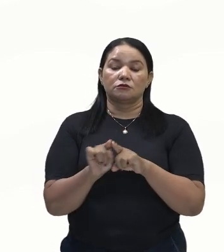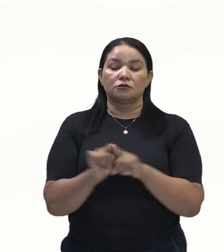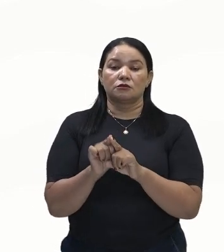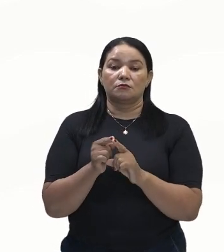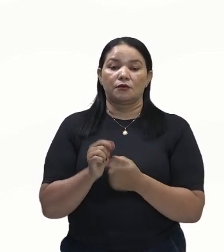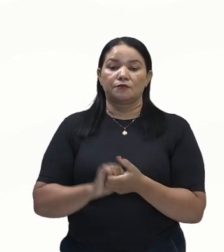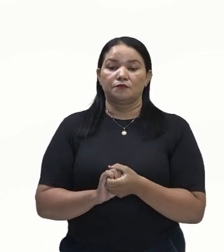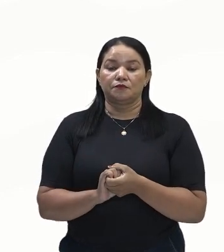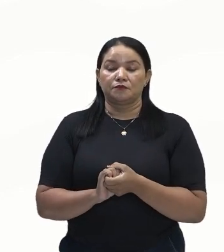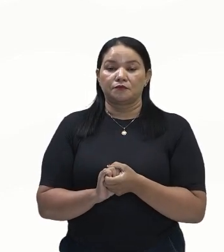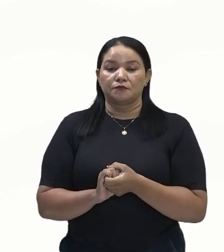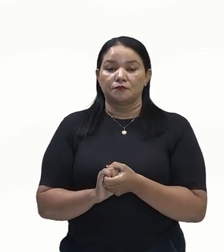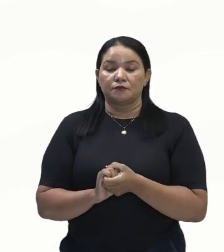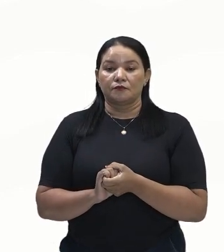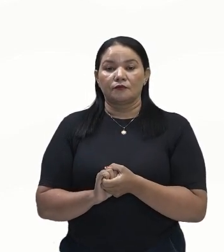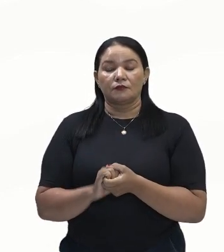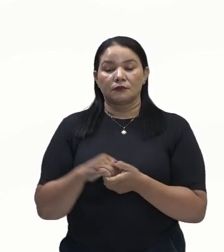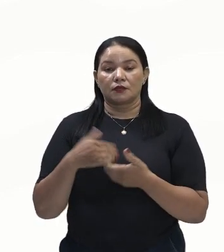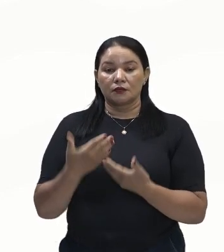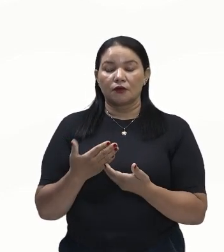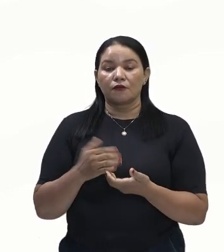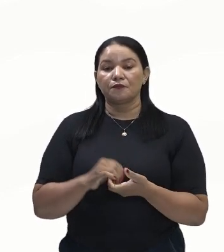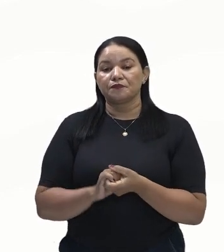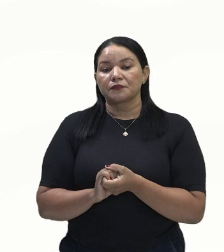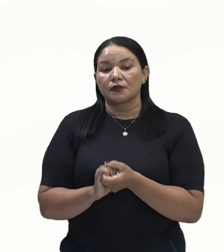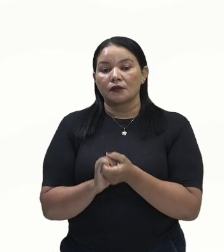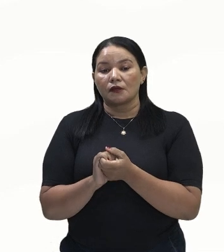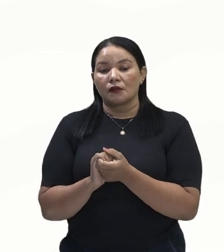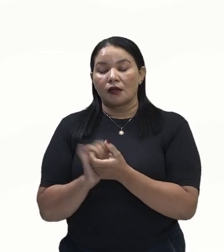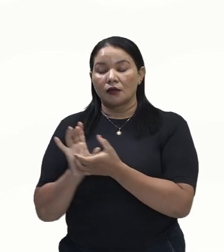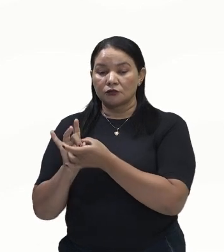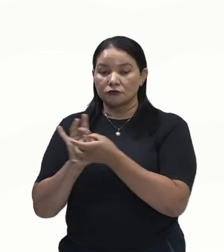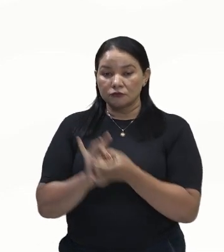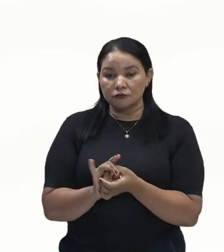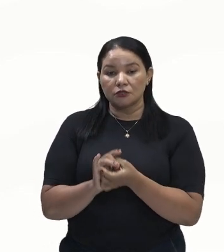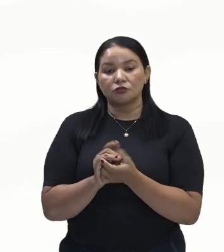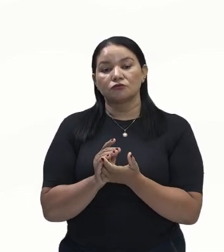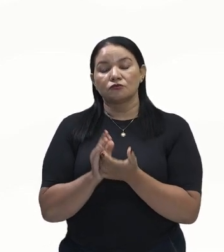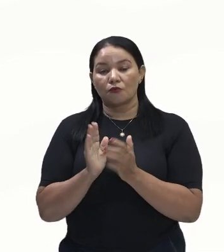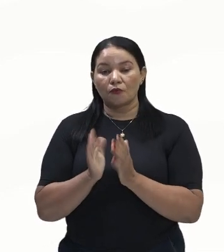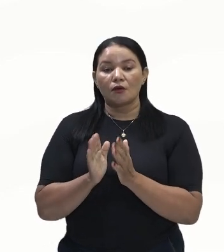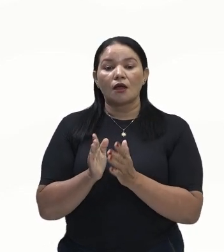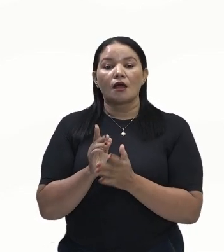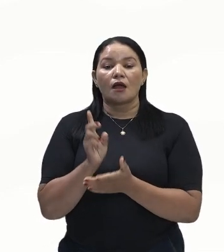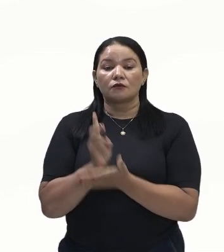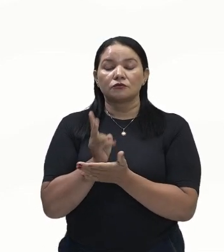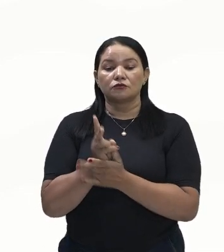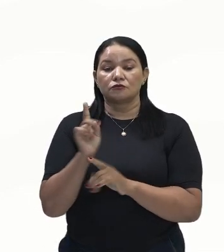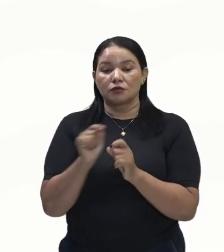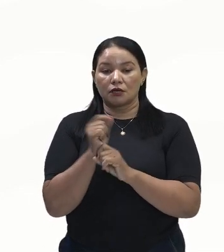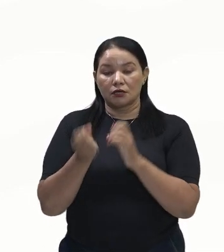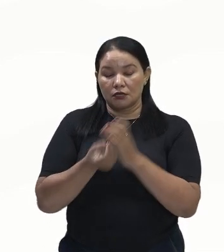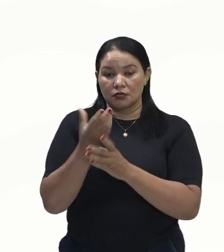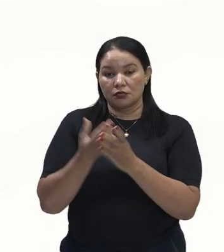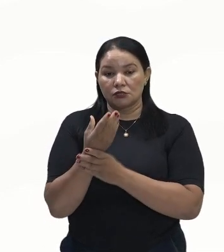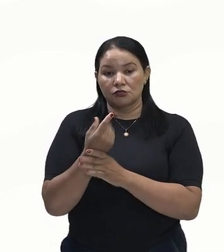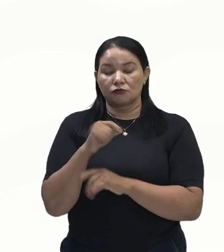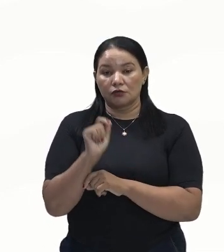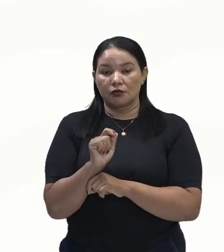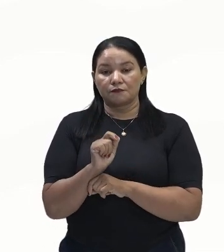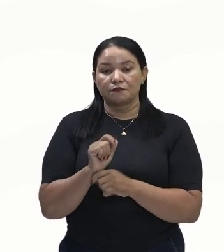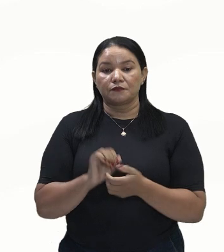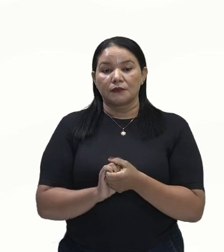financiamento, certo? Nesse contexto ainda, vamos observar a criação da Zona Franca